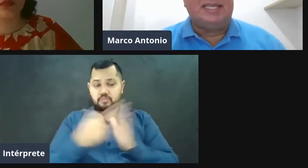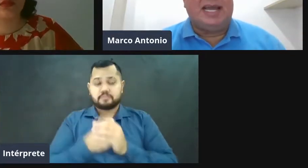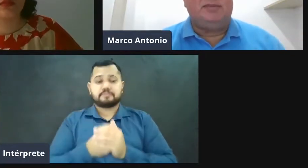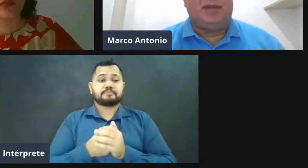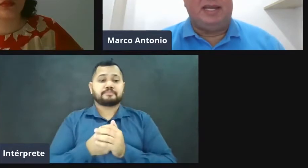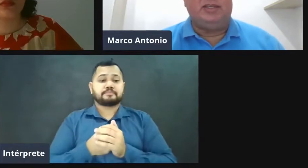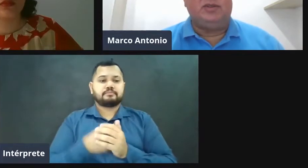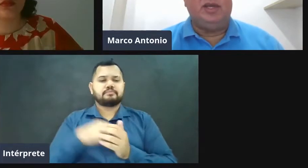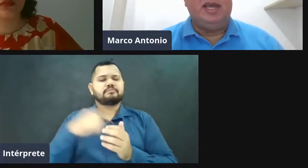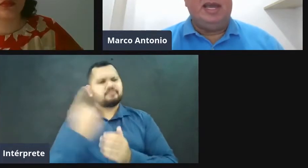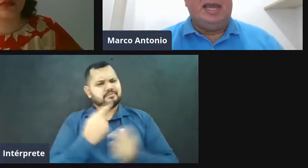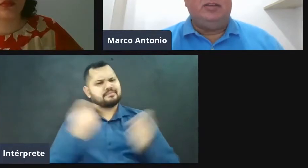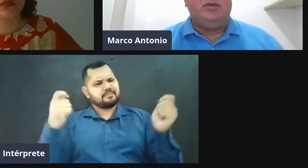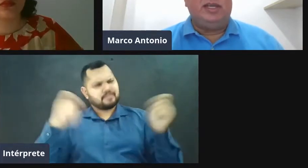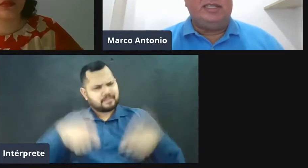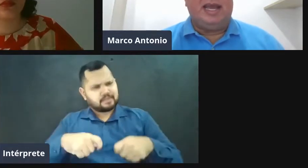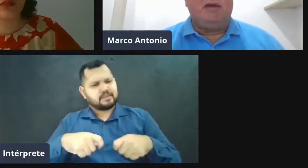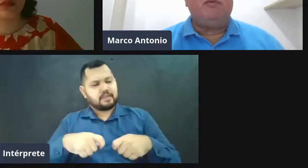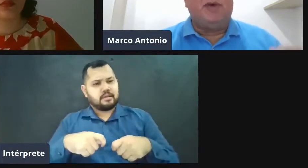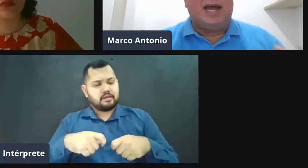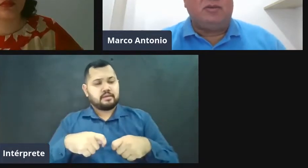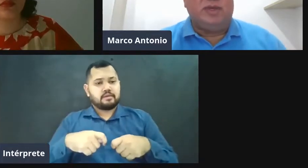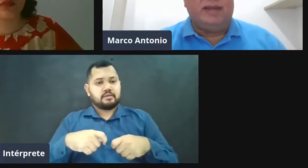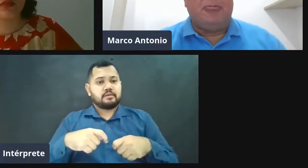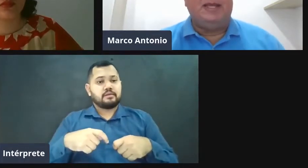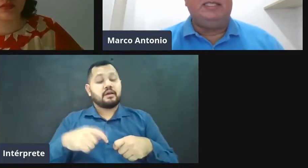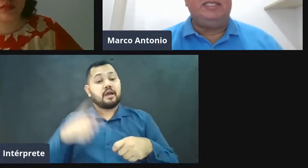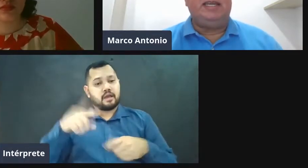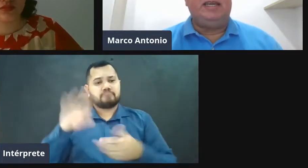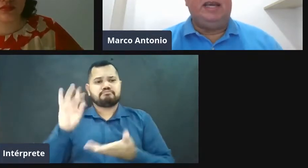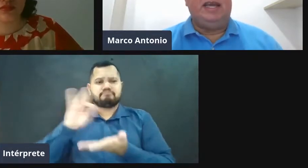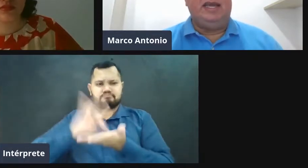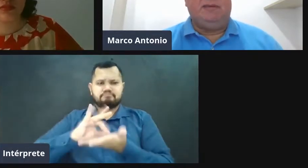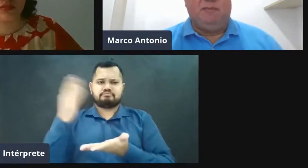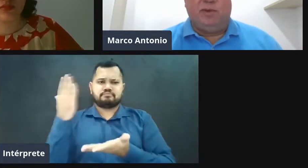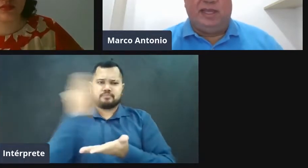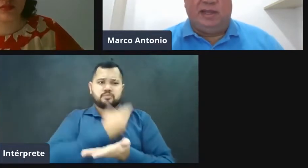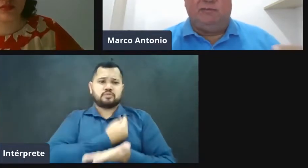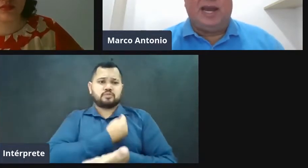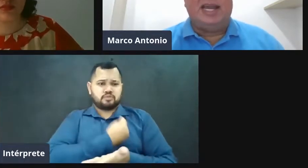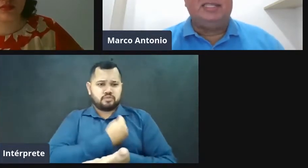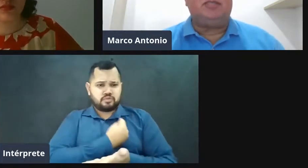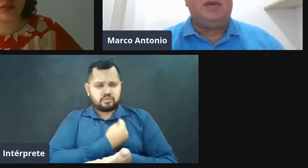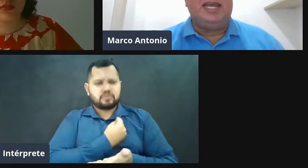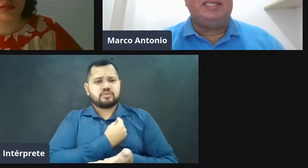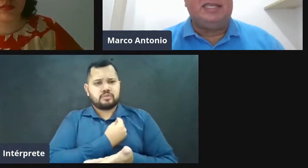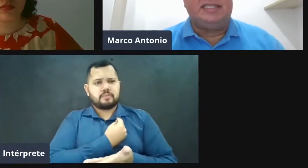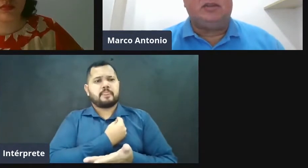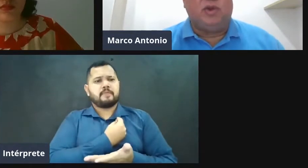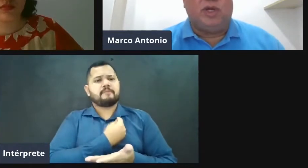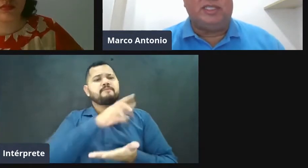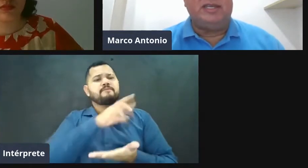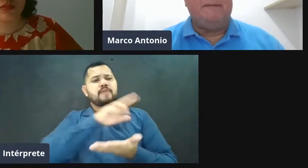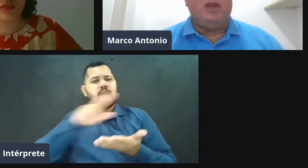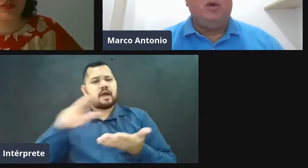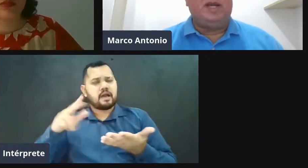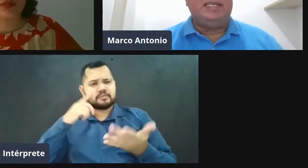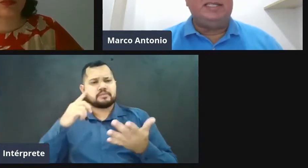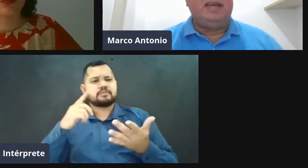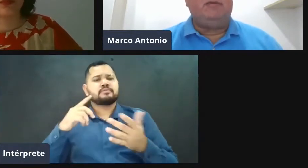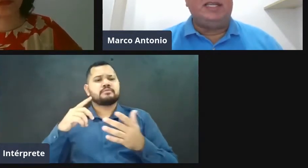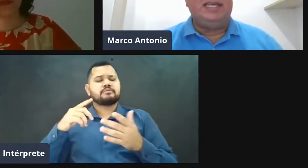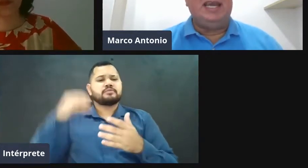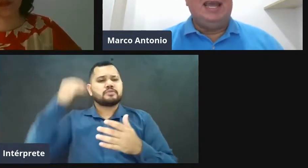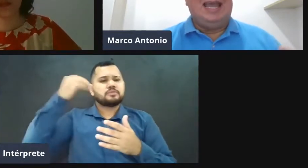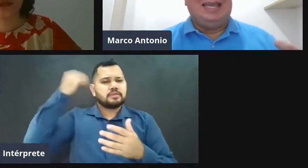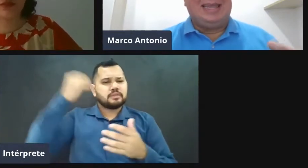temos capacidade para isso. Isso já é um fato, né? Existem várias experiências exitosas. O